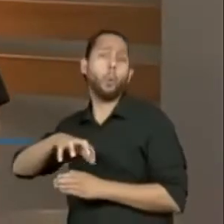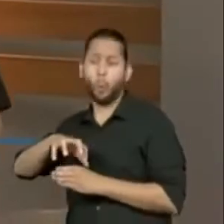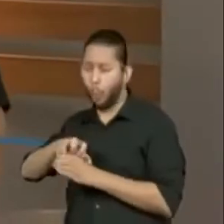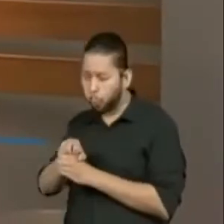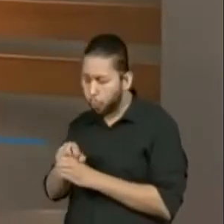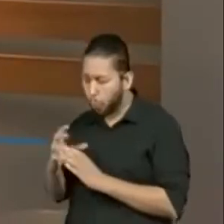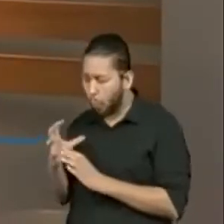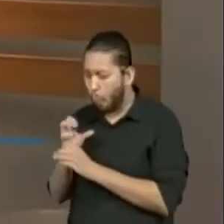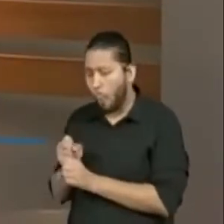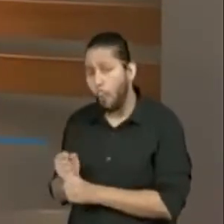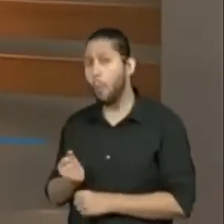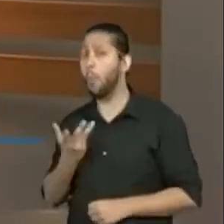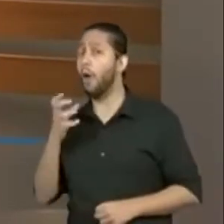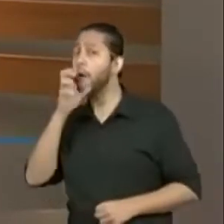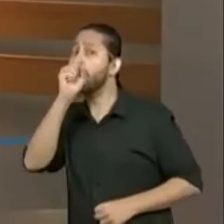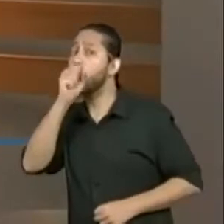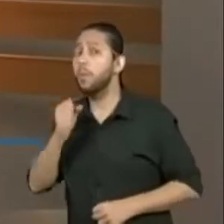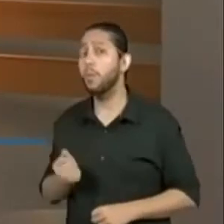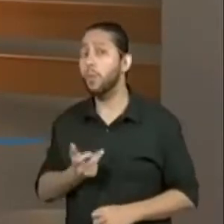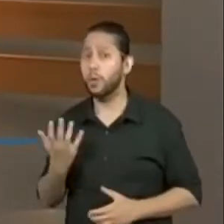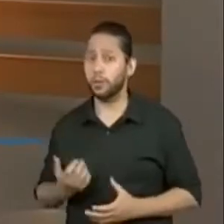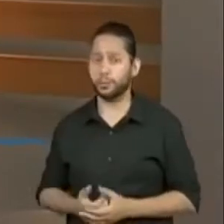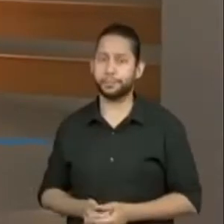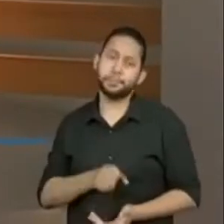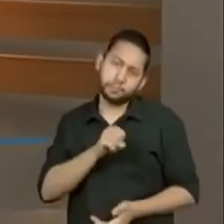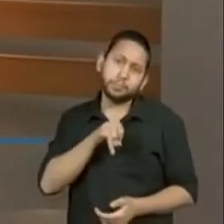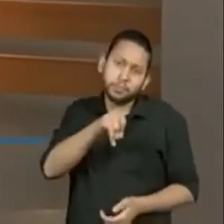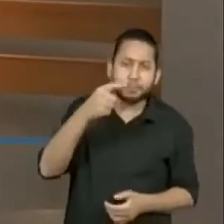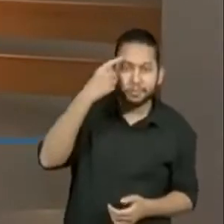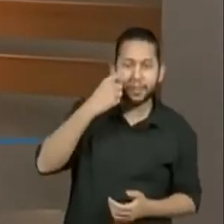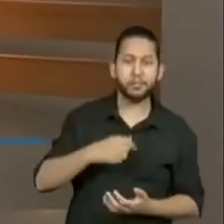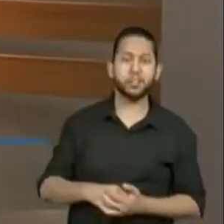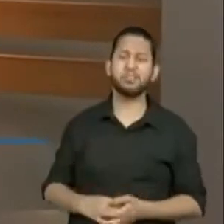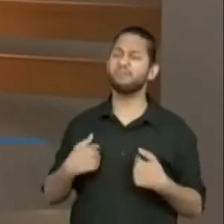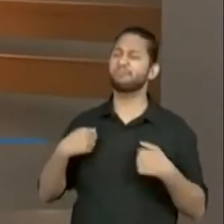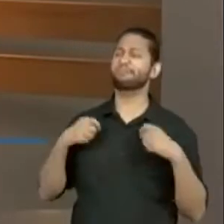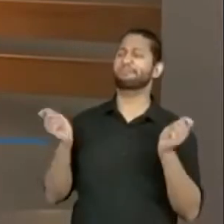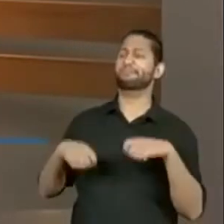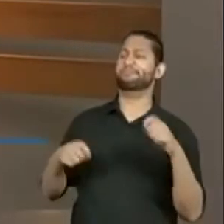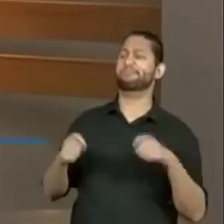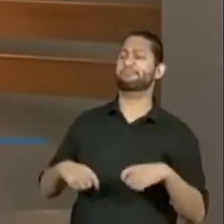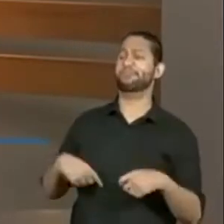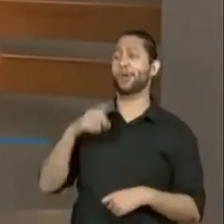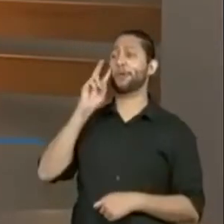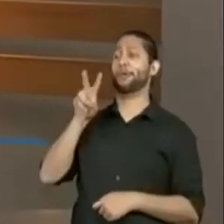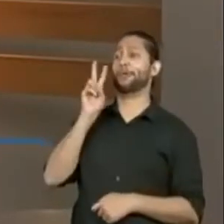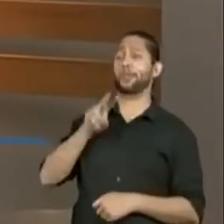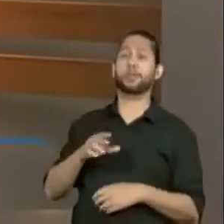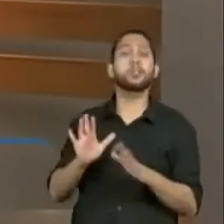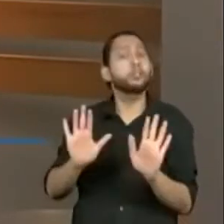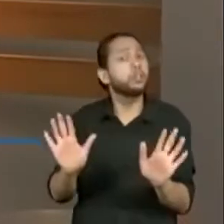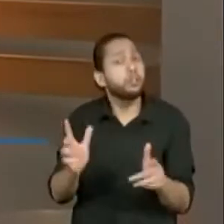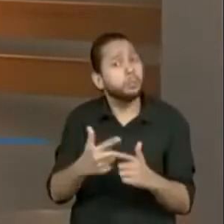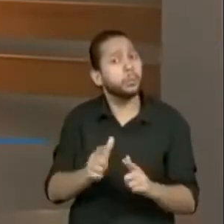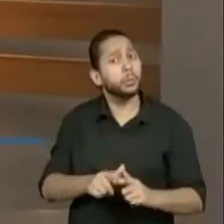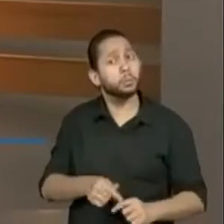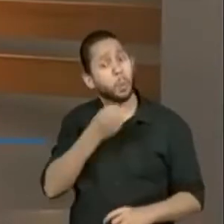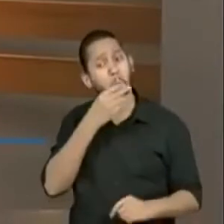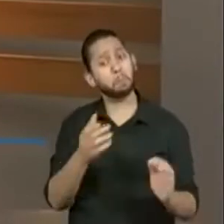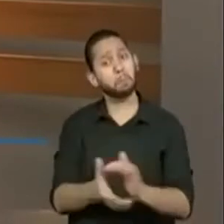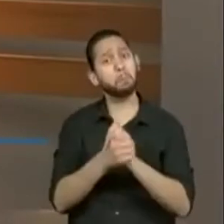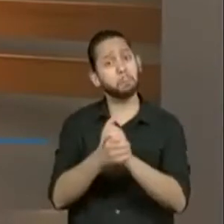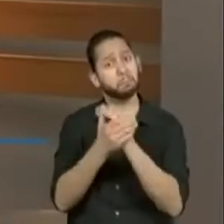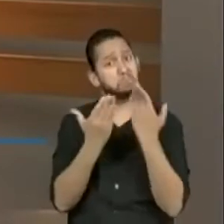a gente a gente tem que pensar que nem todos os alunos do 4º ano estão as vezes no mesmo nível e